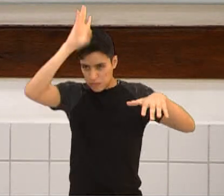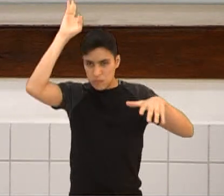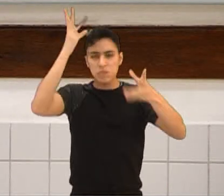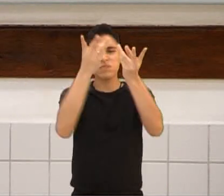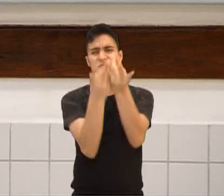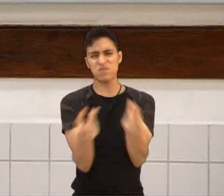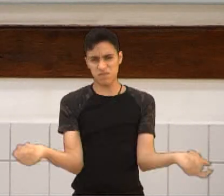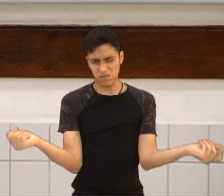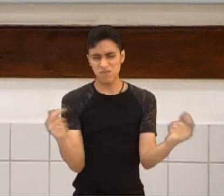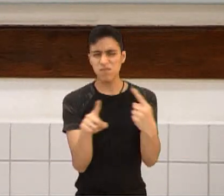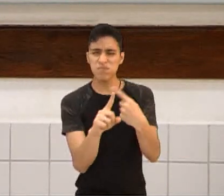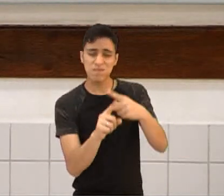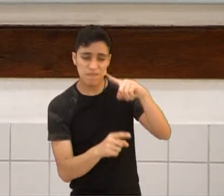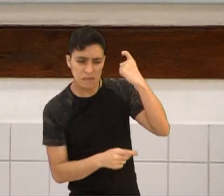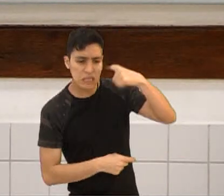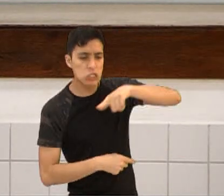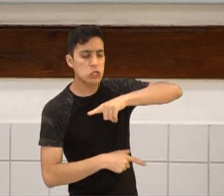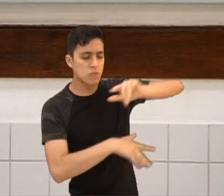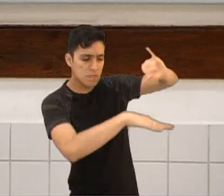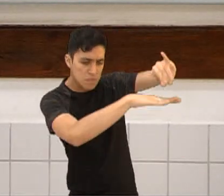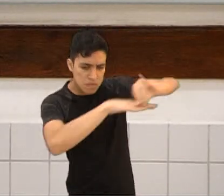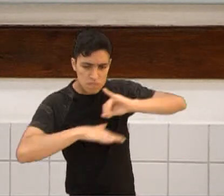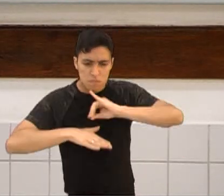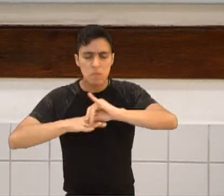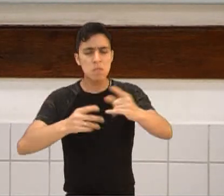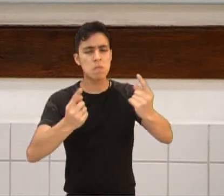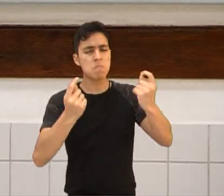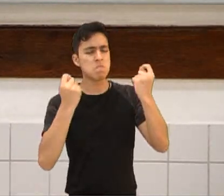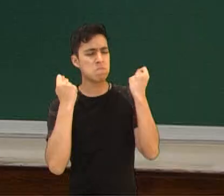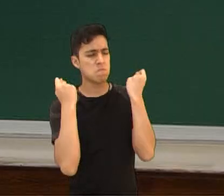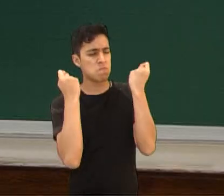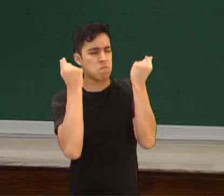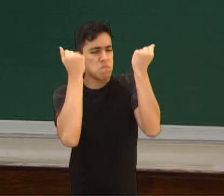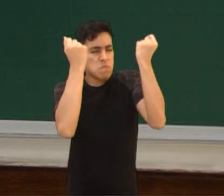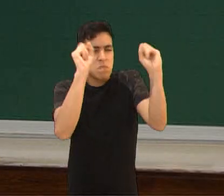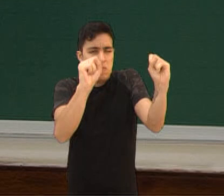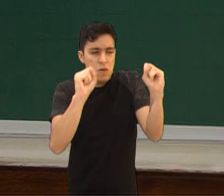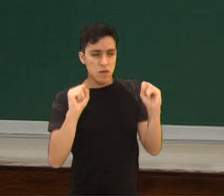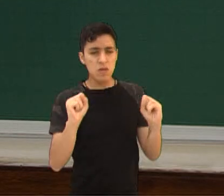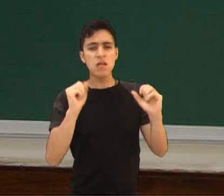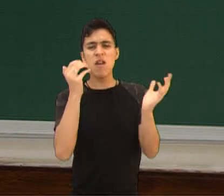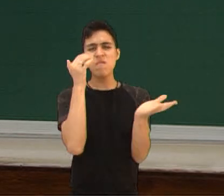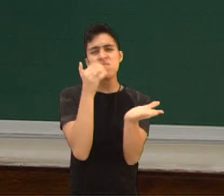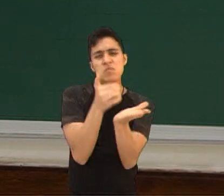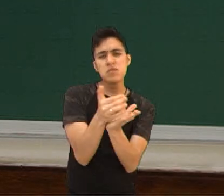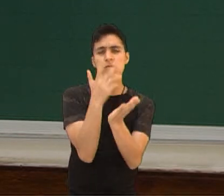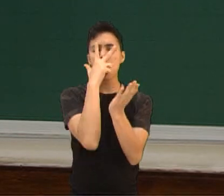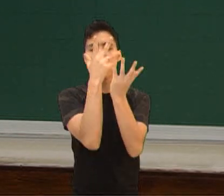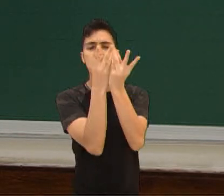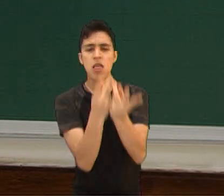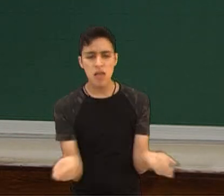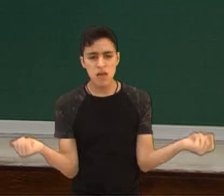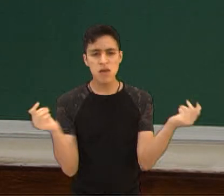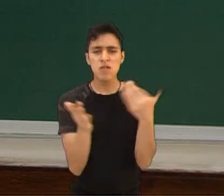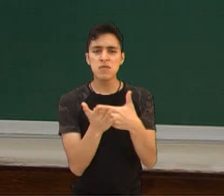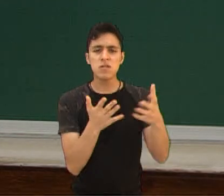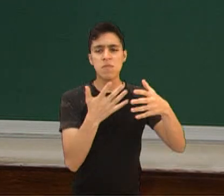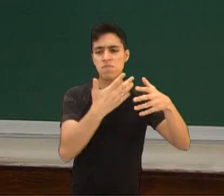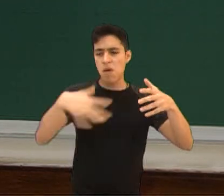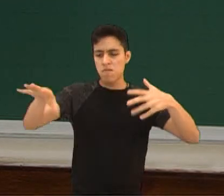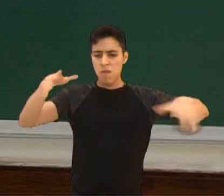que eram centro de poder político, econômico. Com a queda do Império Romano, com o declínio, essas cidades